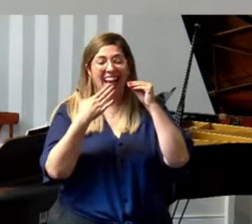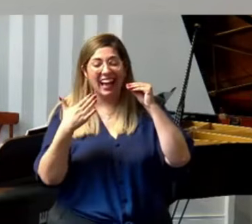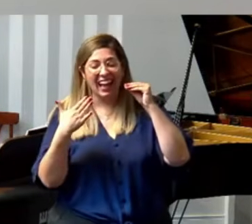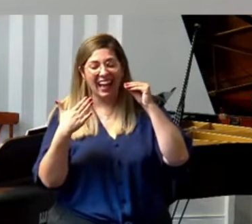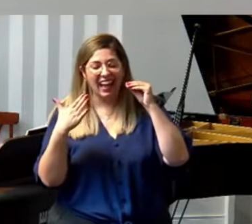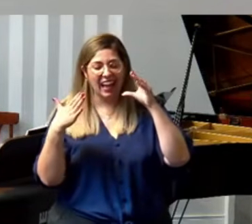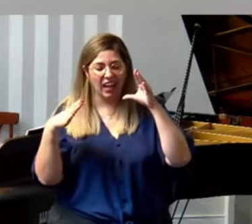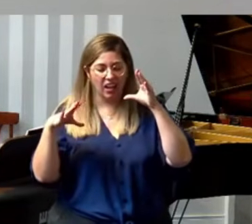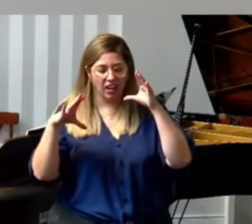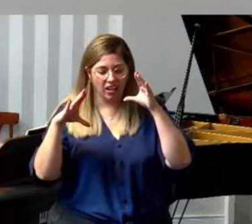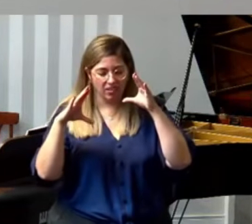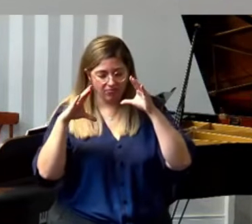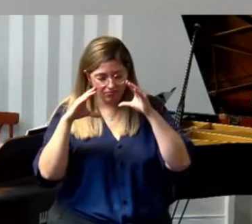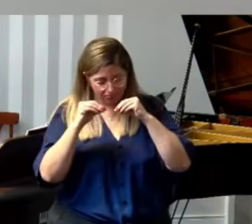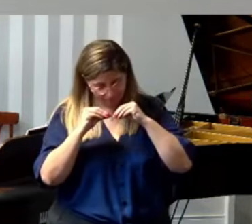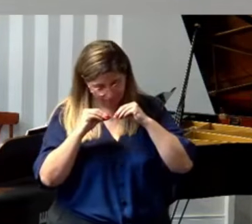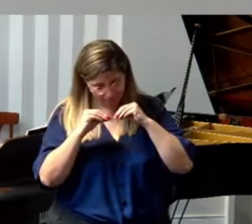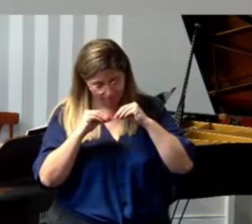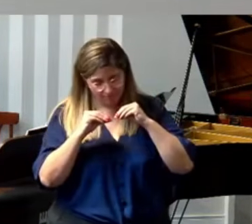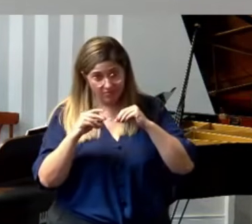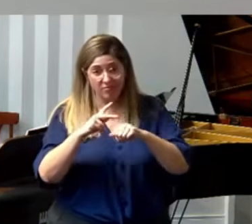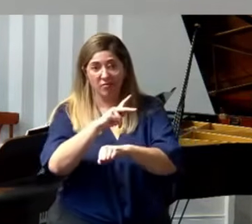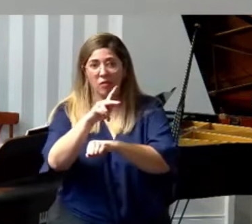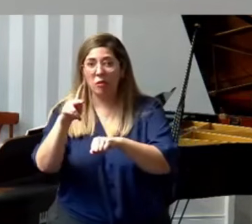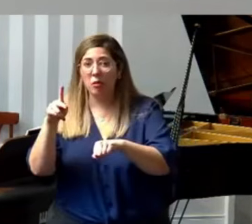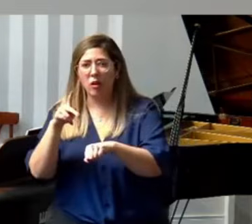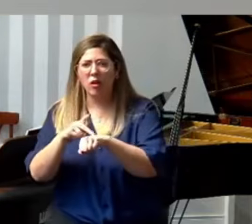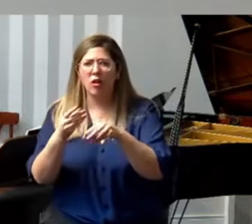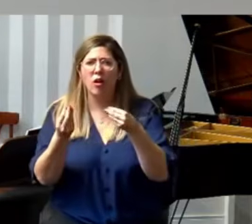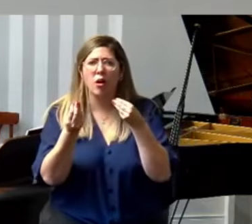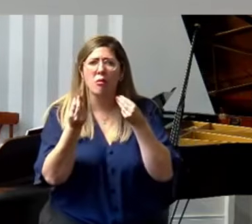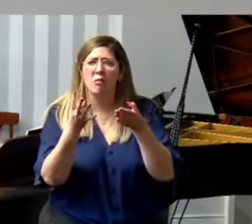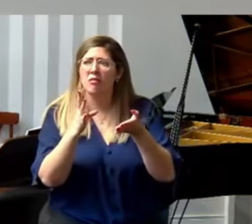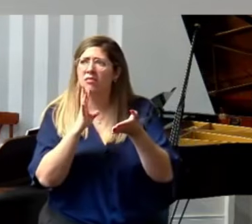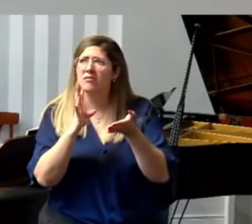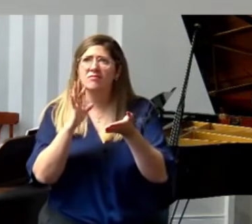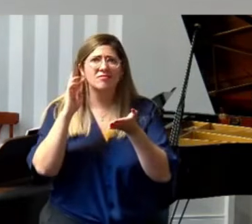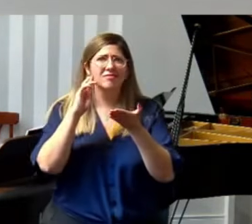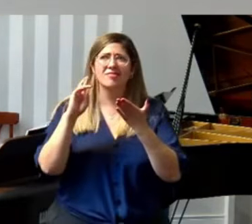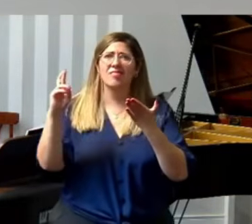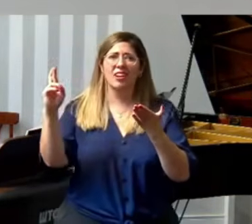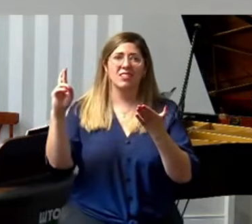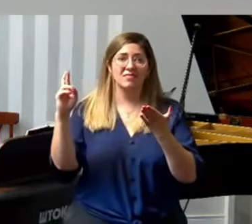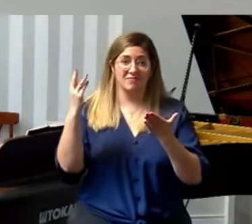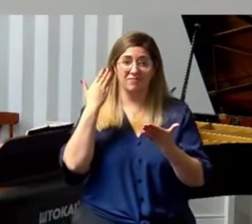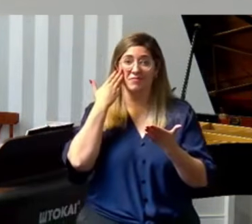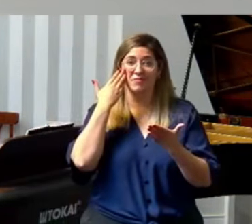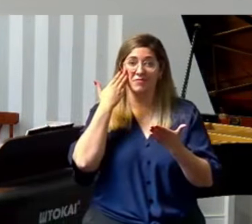que não brilhava mais, para que as outras nações conhecessem a Deus. Então